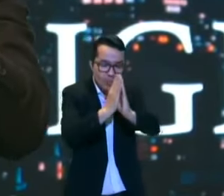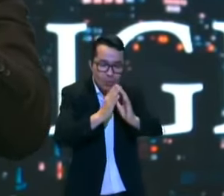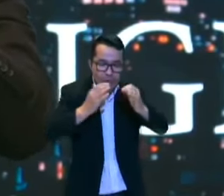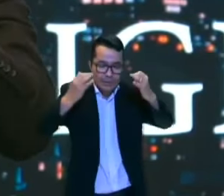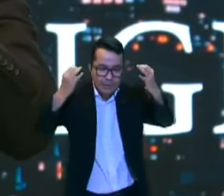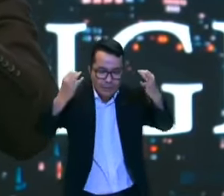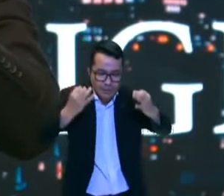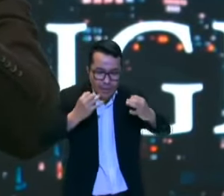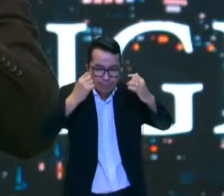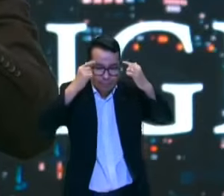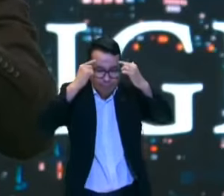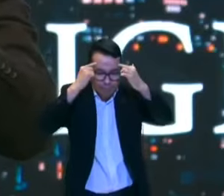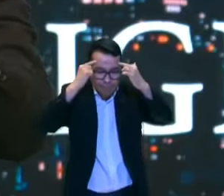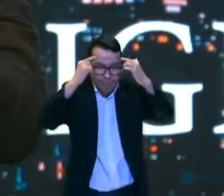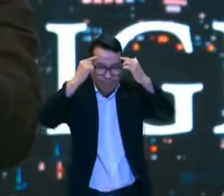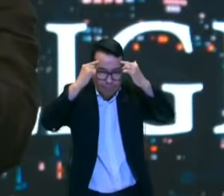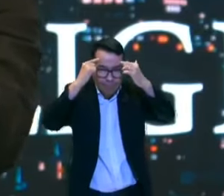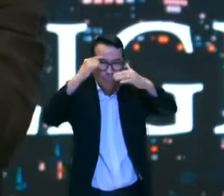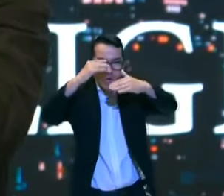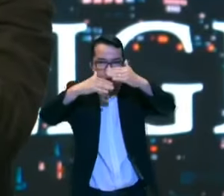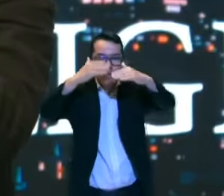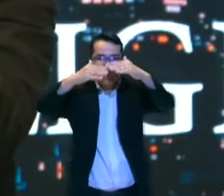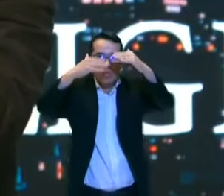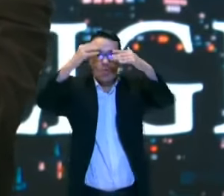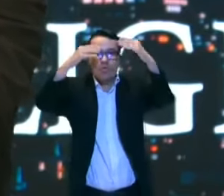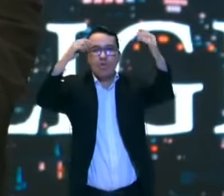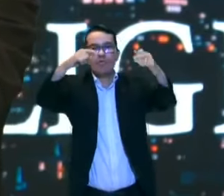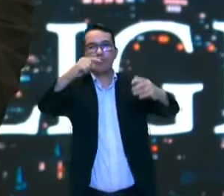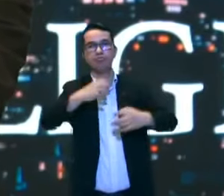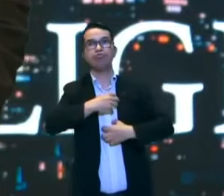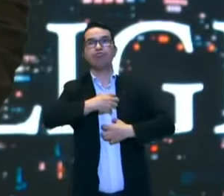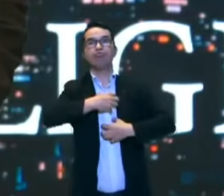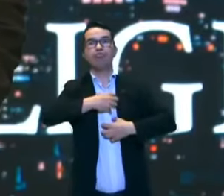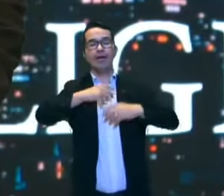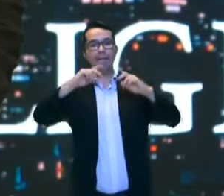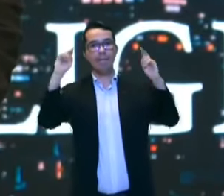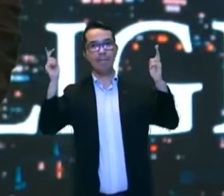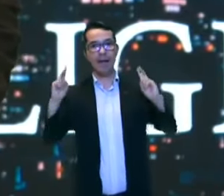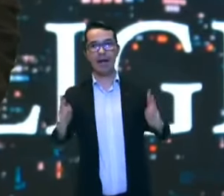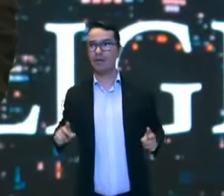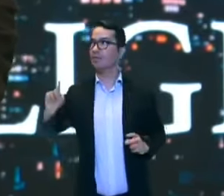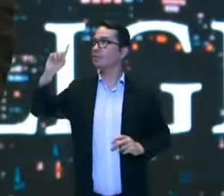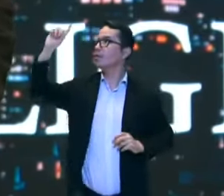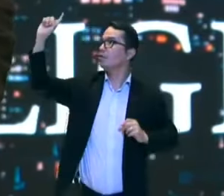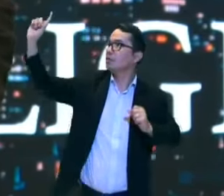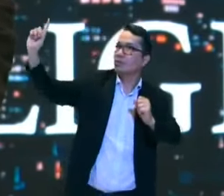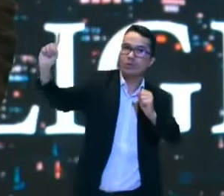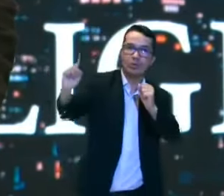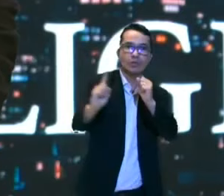guardará os vossos corações. Como eu quero ser guardado pela paz de